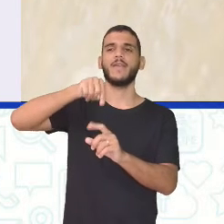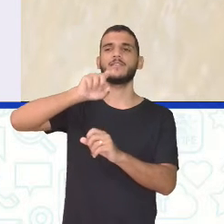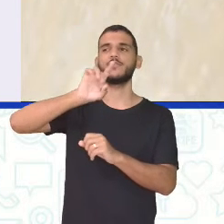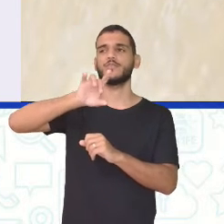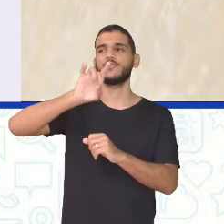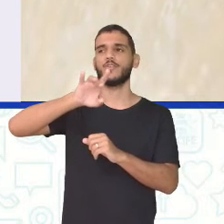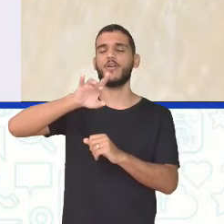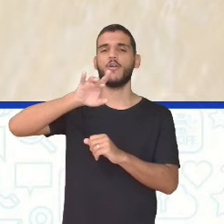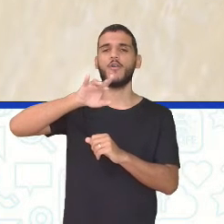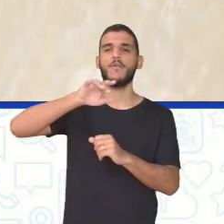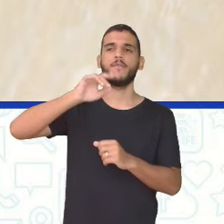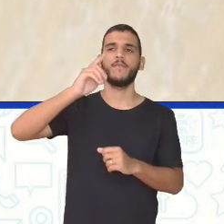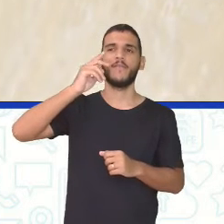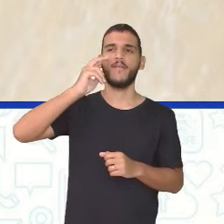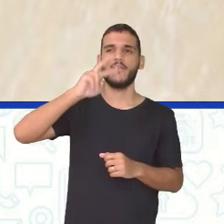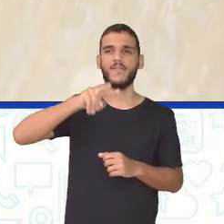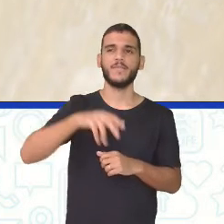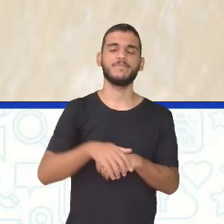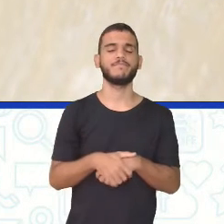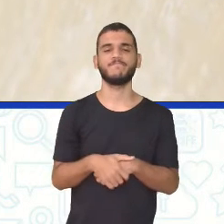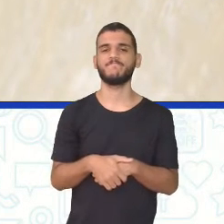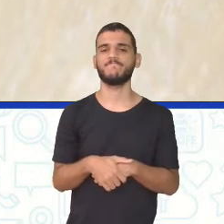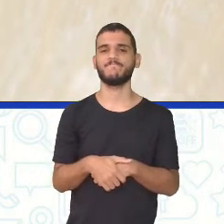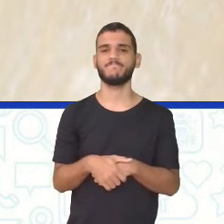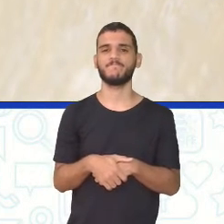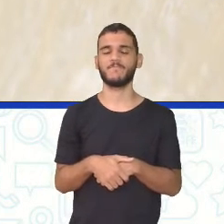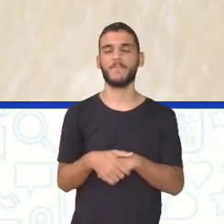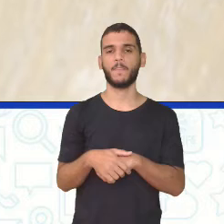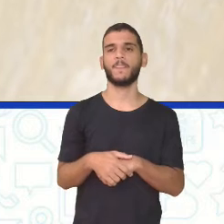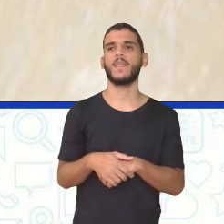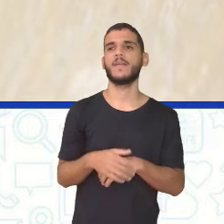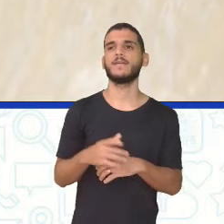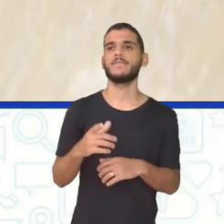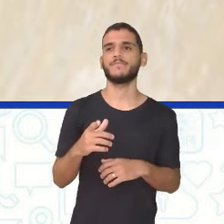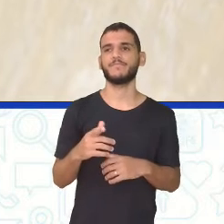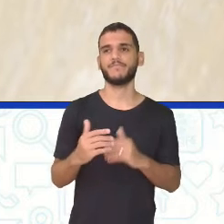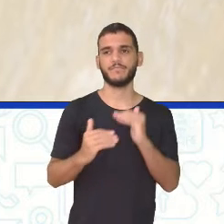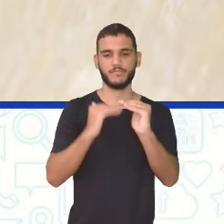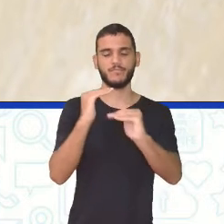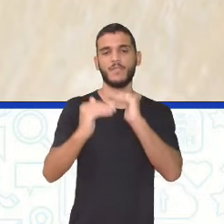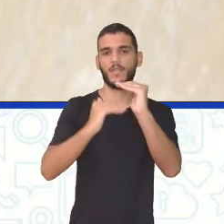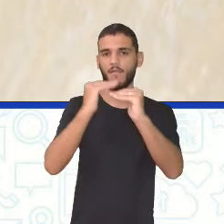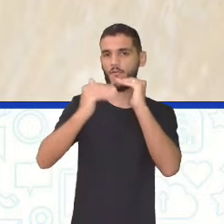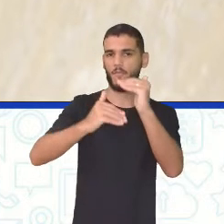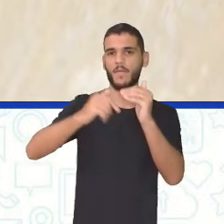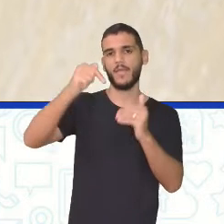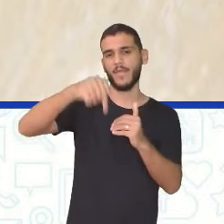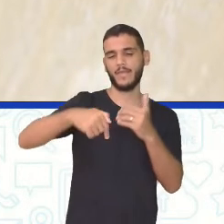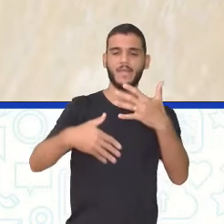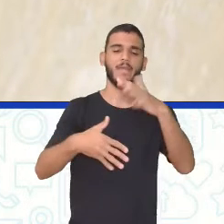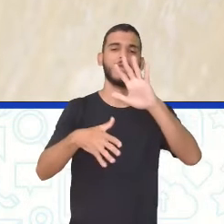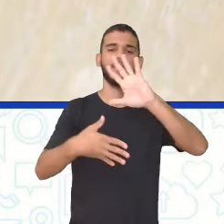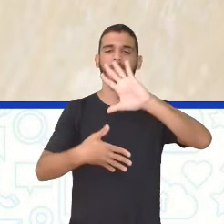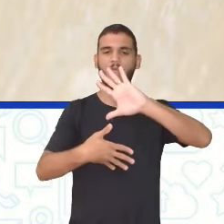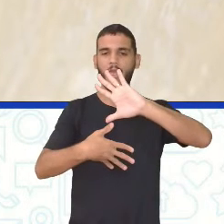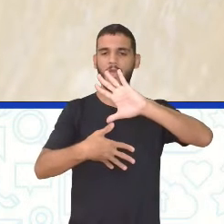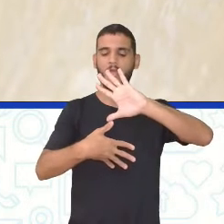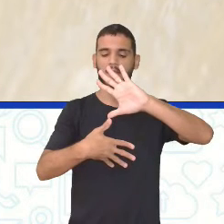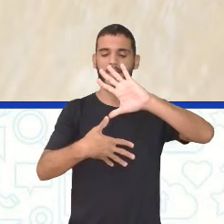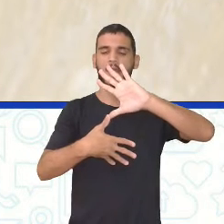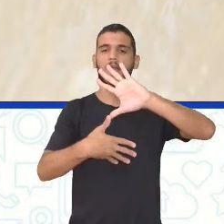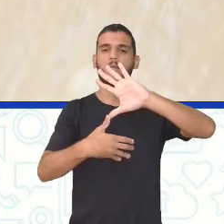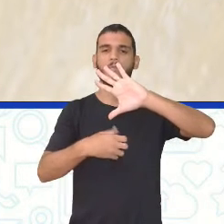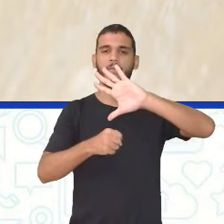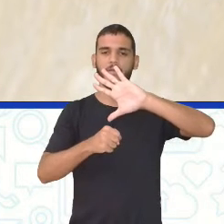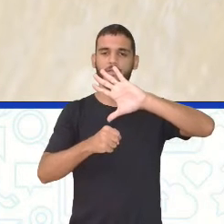aí, tá? Por isso aí, porque a gente tem mais coisa para ver, ó. Desenvolvimento na América do Sul. Veja a questão do local, né, professor